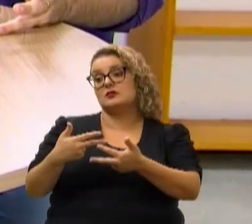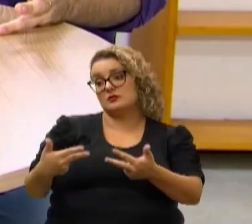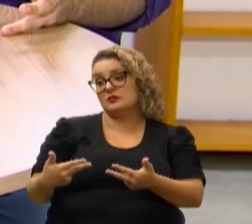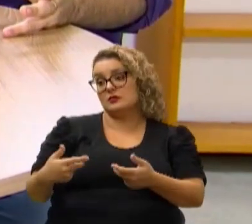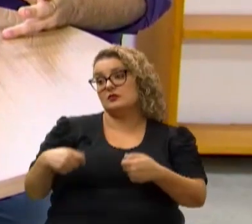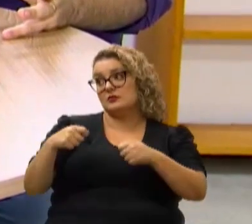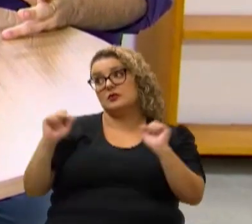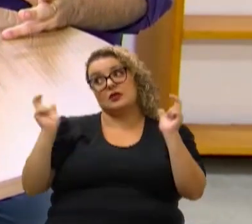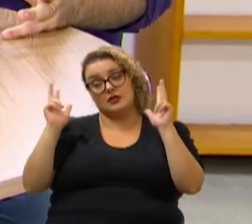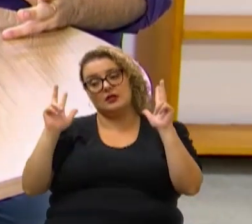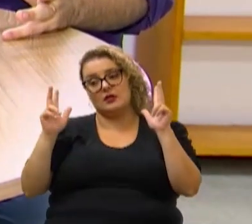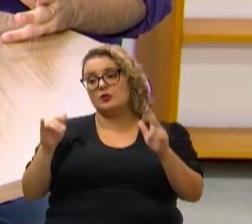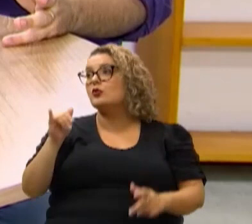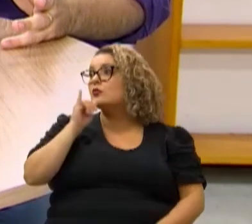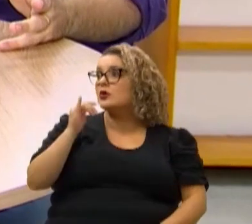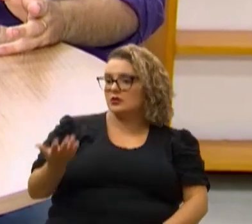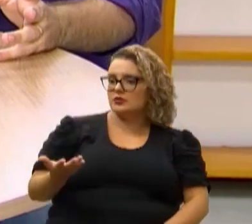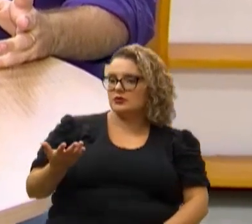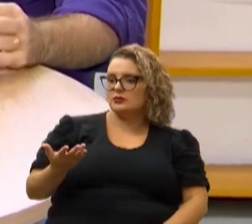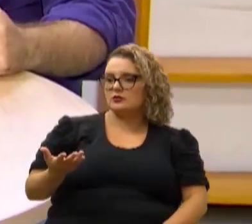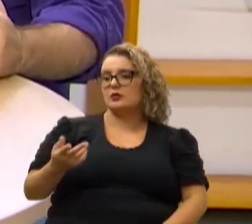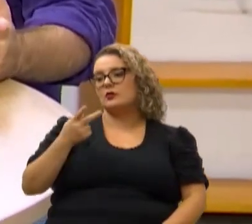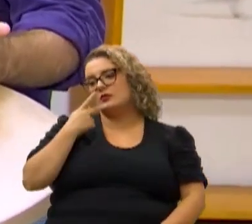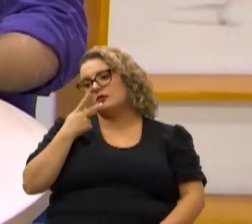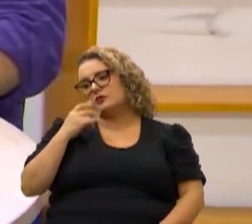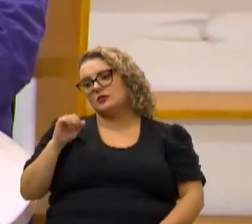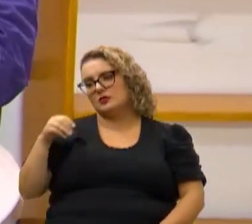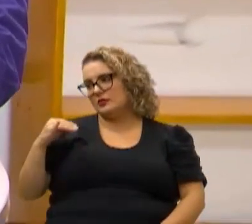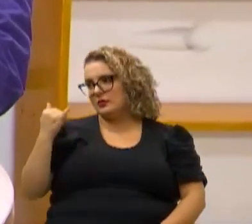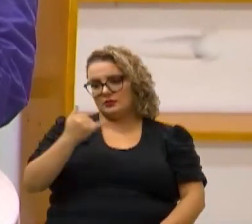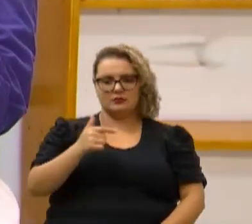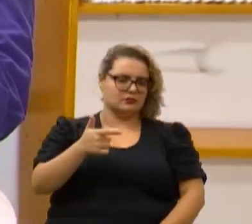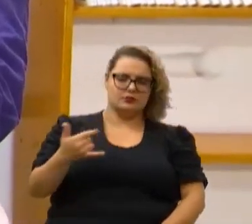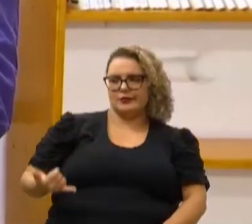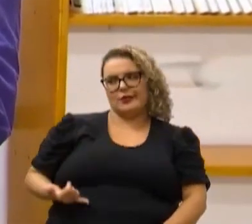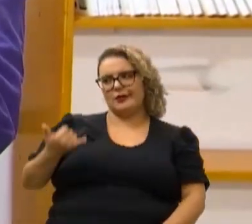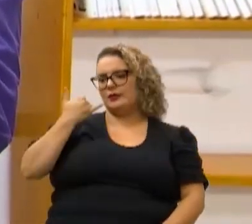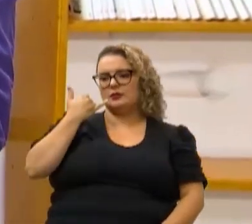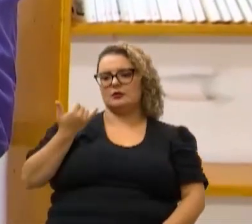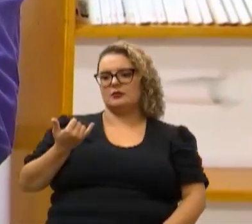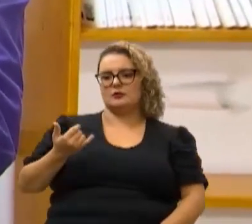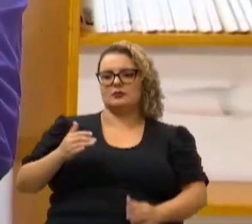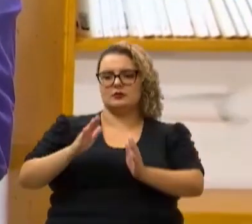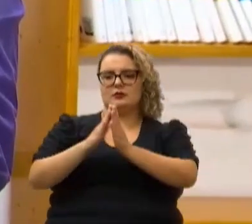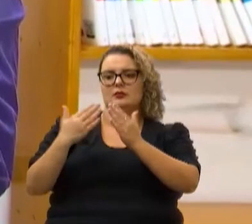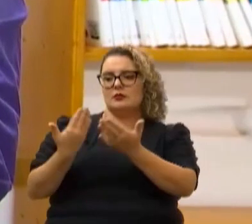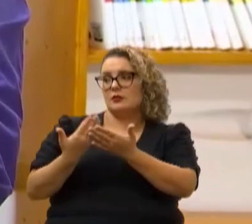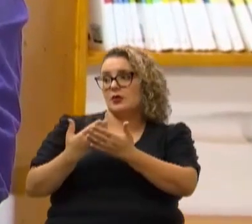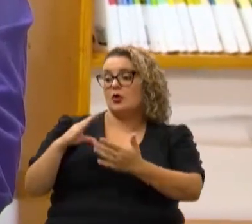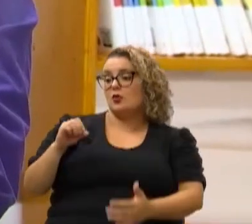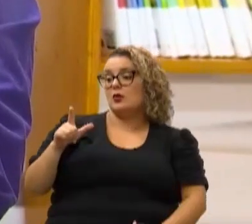a gente tem que ficar ligado. Por exemplo, isso que o Ian falou, na minha época não tinha celular, eu ia estudar no colegial, não falava nem ensino